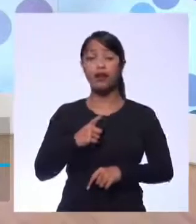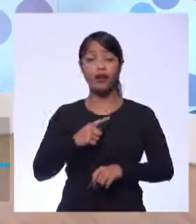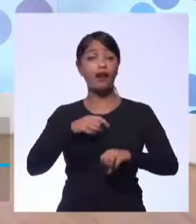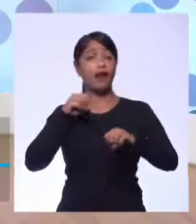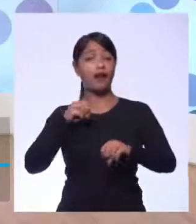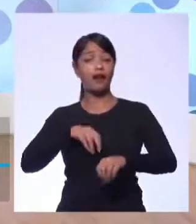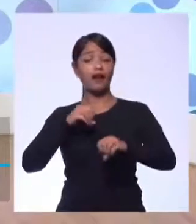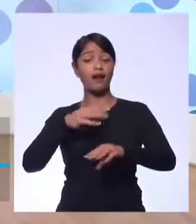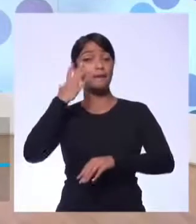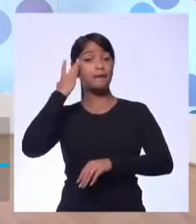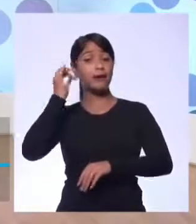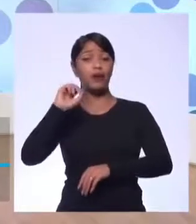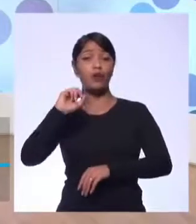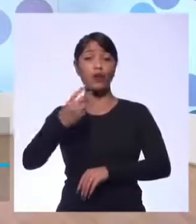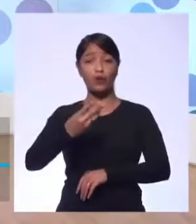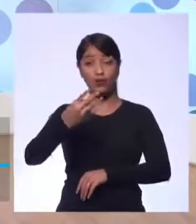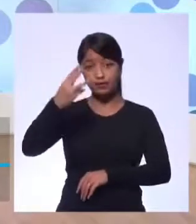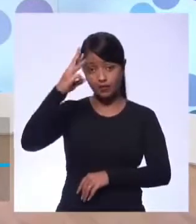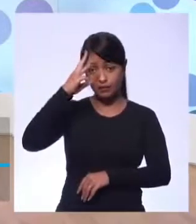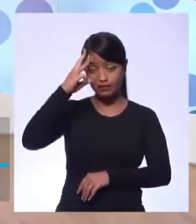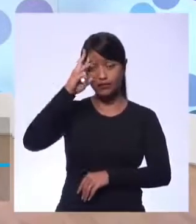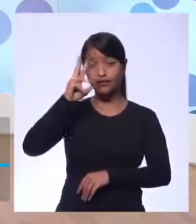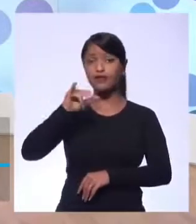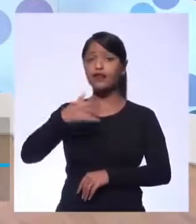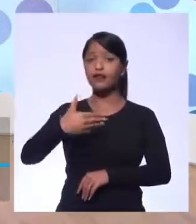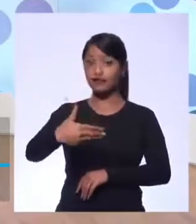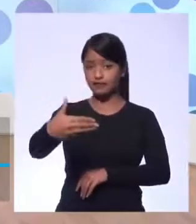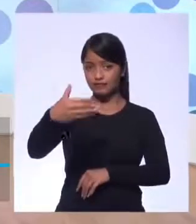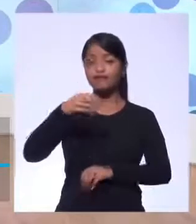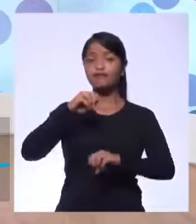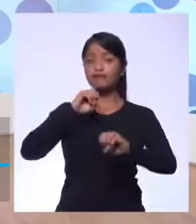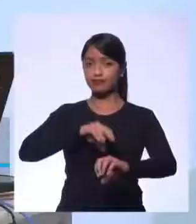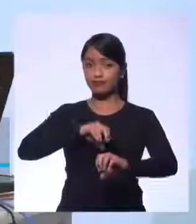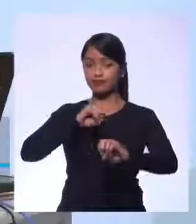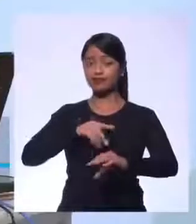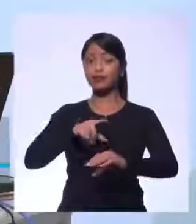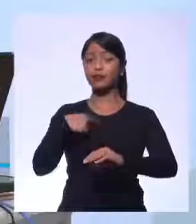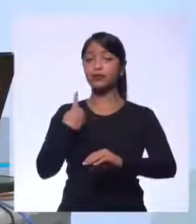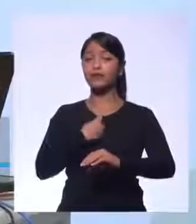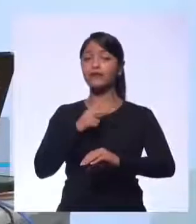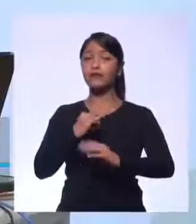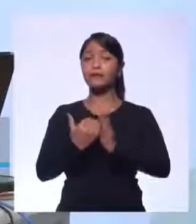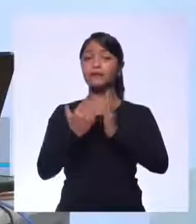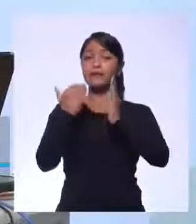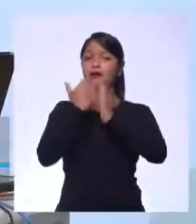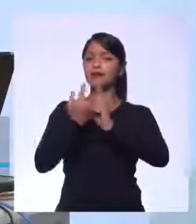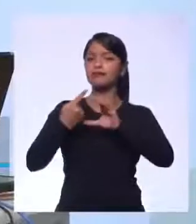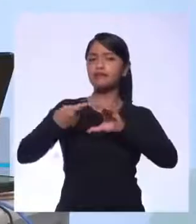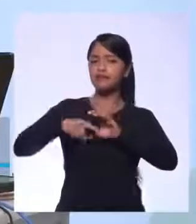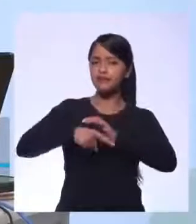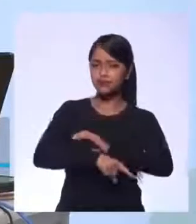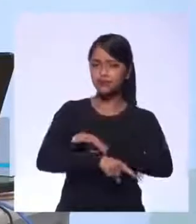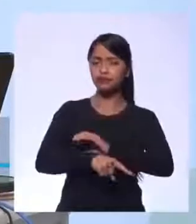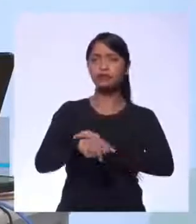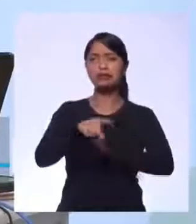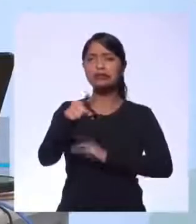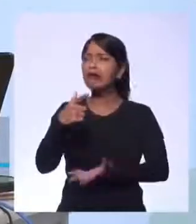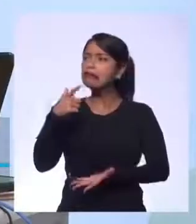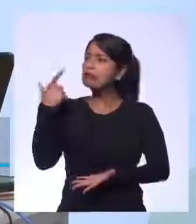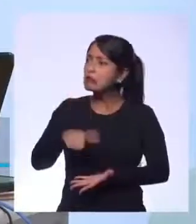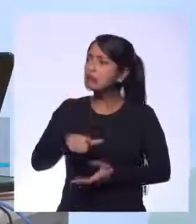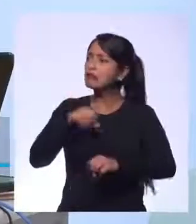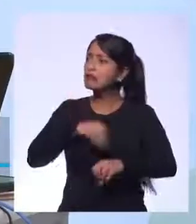Mônica? Essa aula já está pronta, então, assim, a gente vai indo retomando e aprofundando, para vocês não ficarem, é aula repetida. Não, a gente